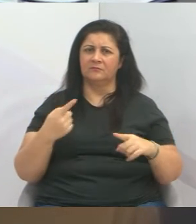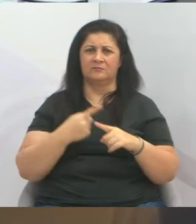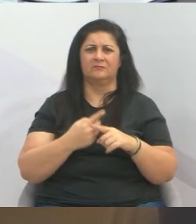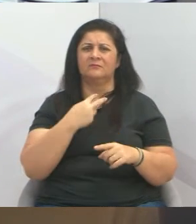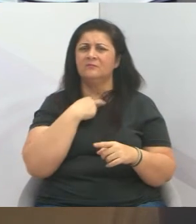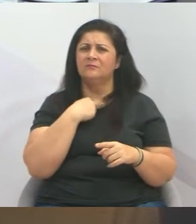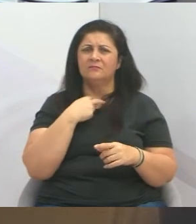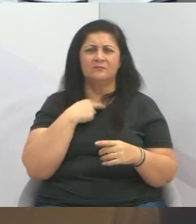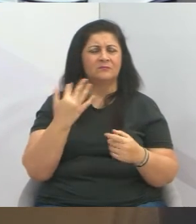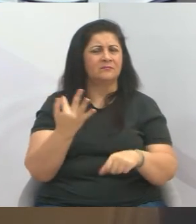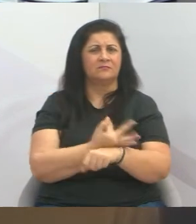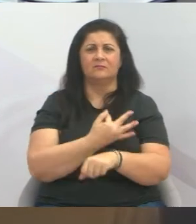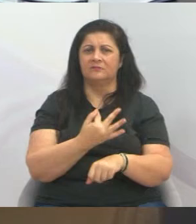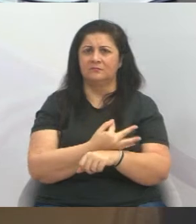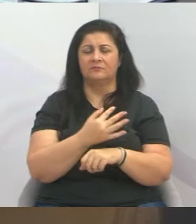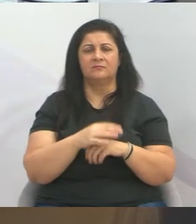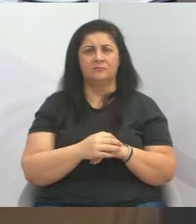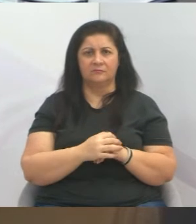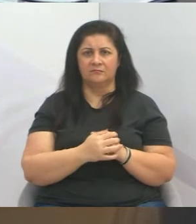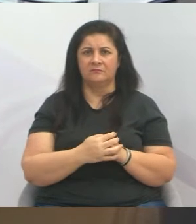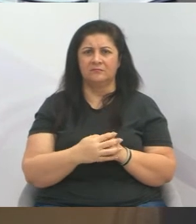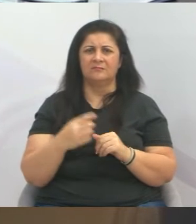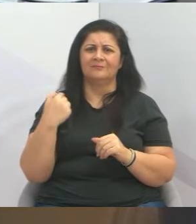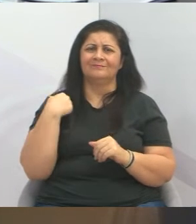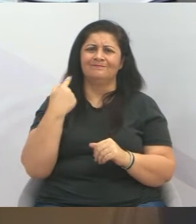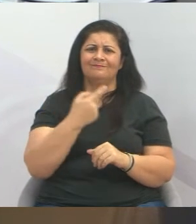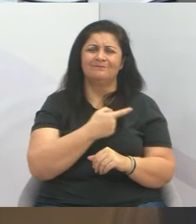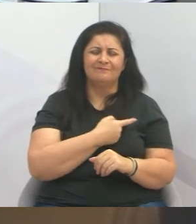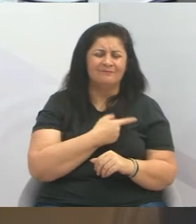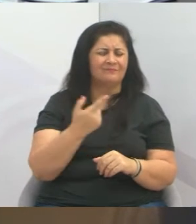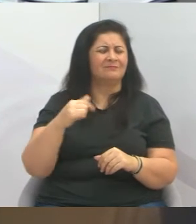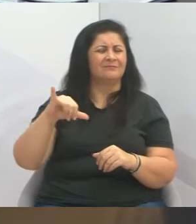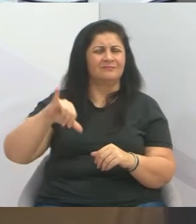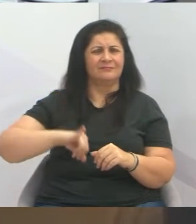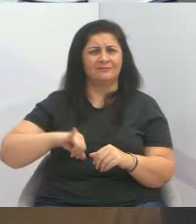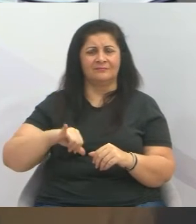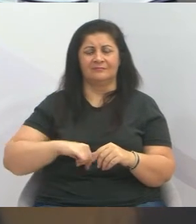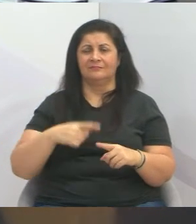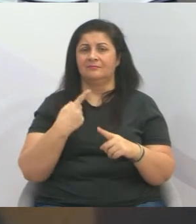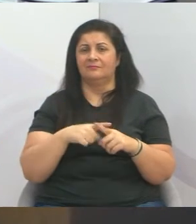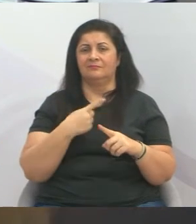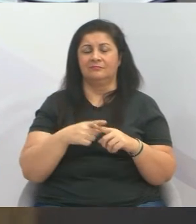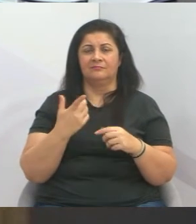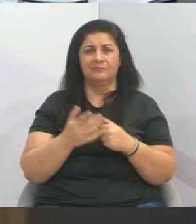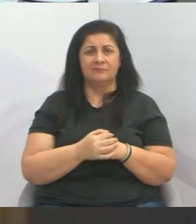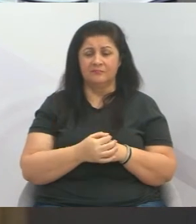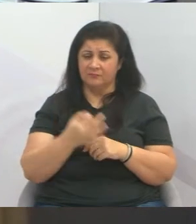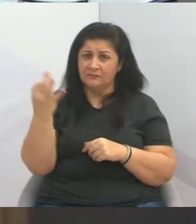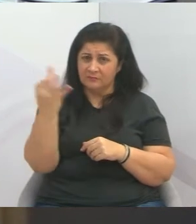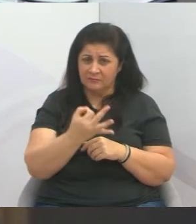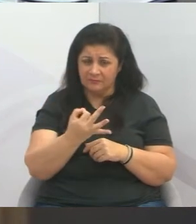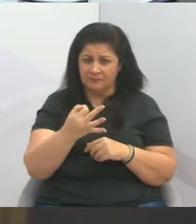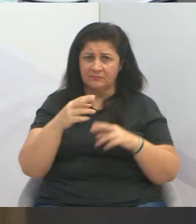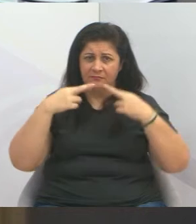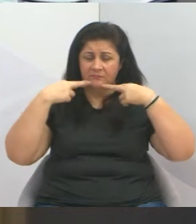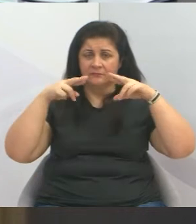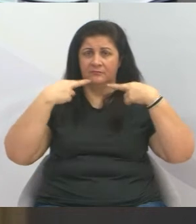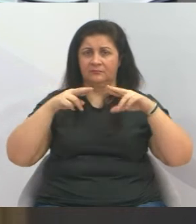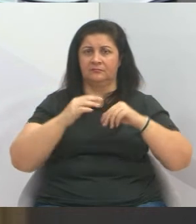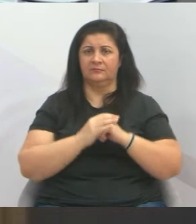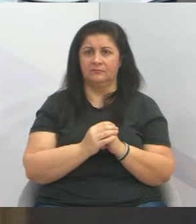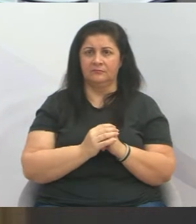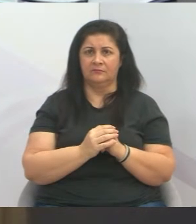dá mais para gente ficar sofrendo tanto na rua essas cobrança eles tem toda razão dele reclamar